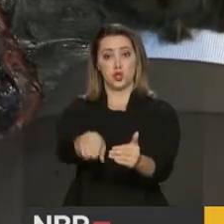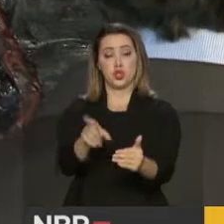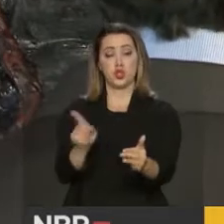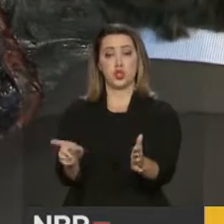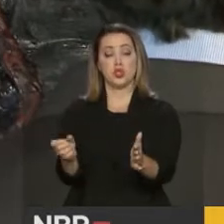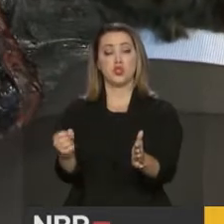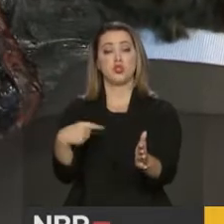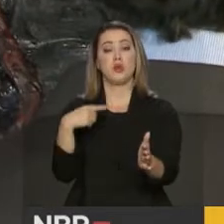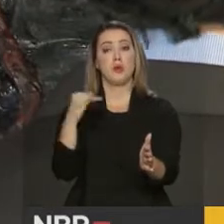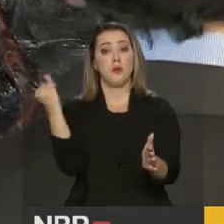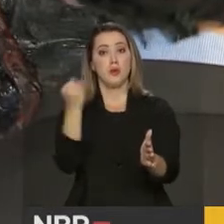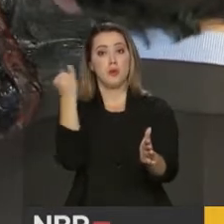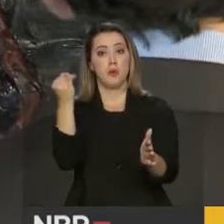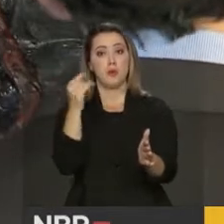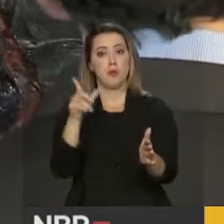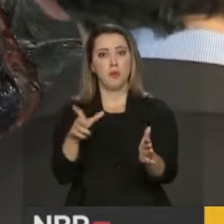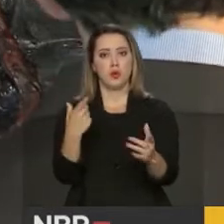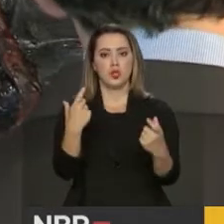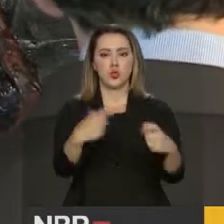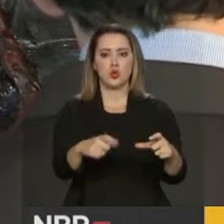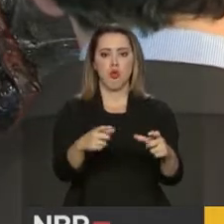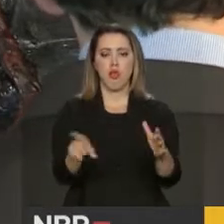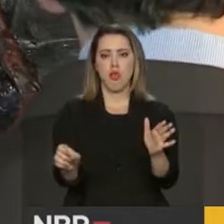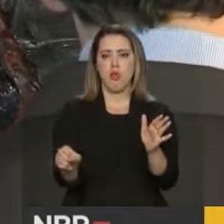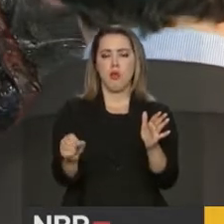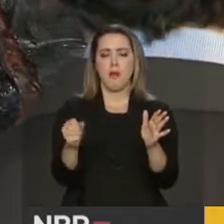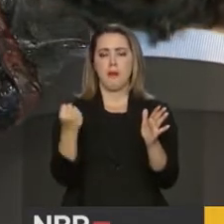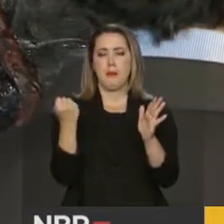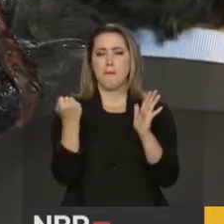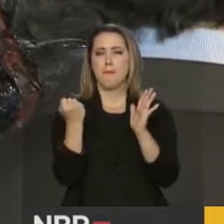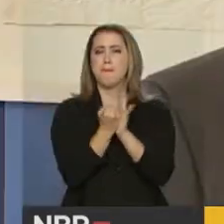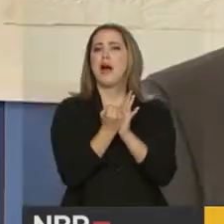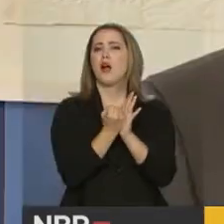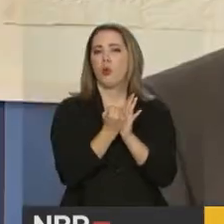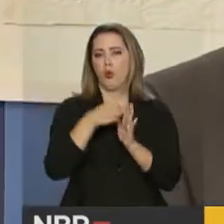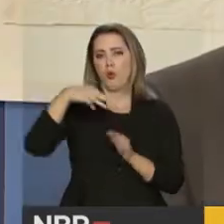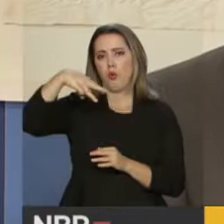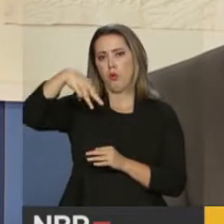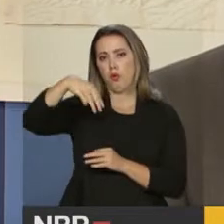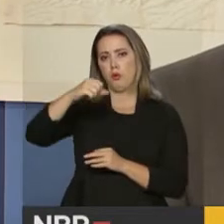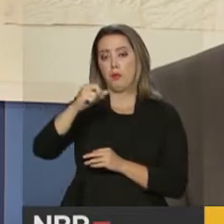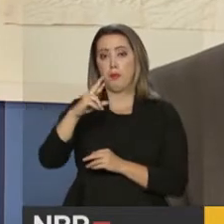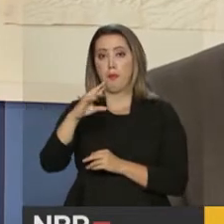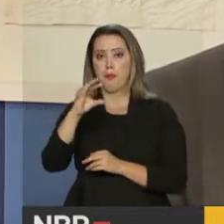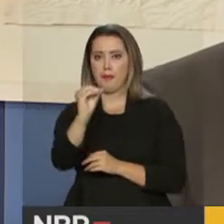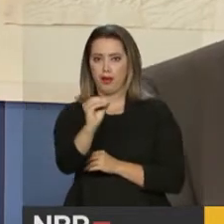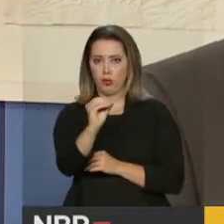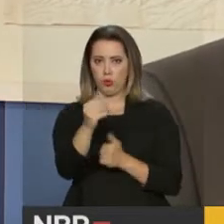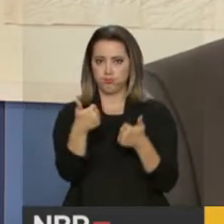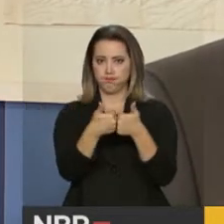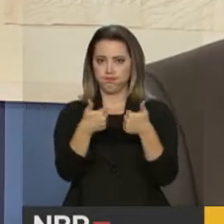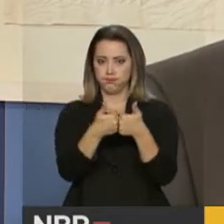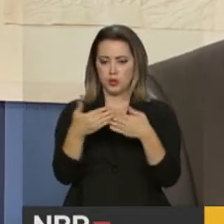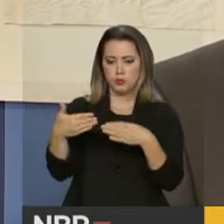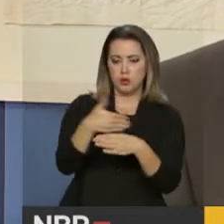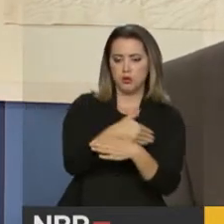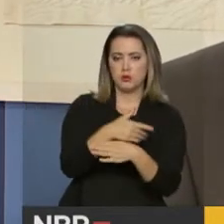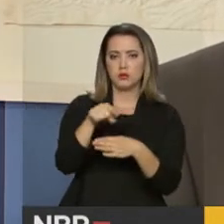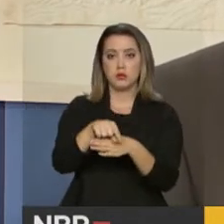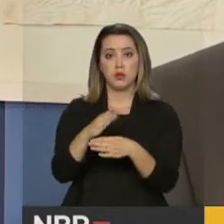de fronteira de 1750, mais ou menos, que foi encontrado na Amazônia, muito ao norte. E a gente